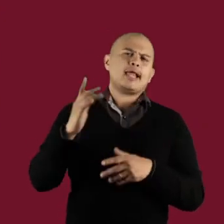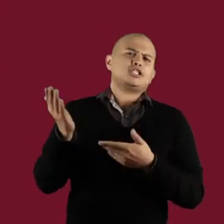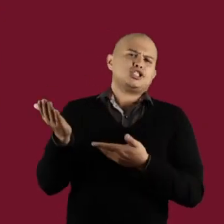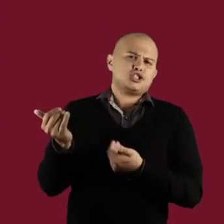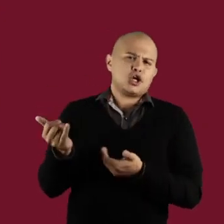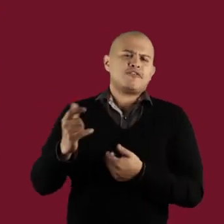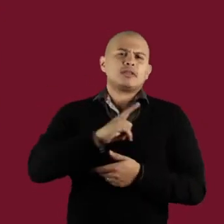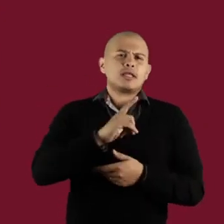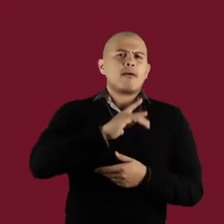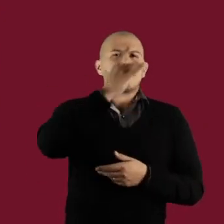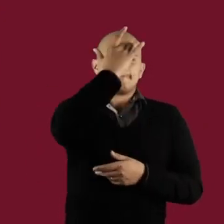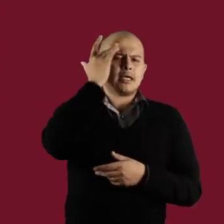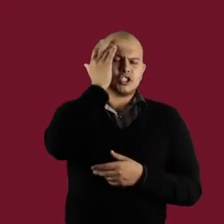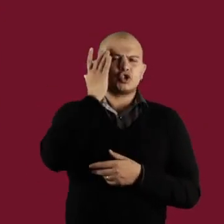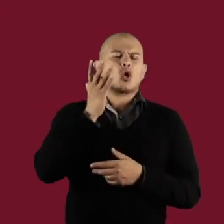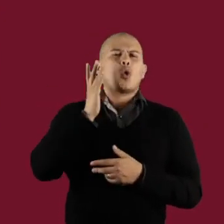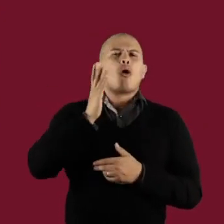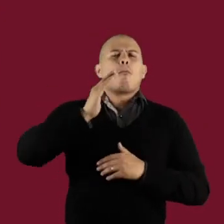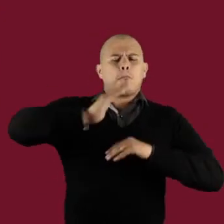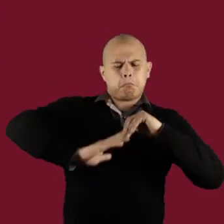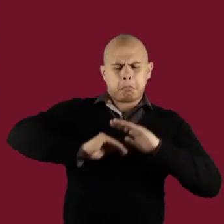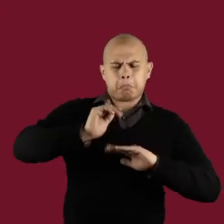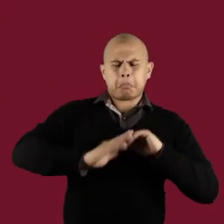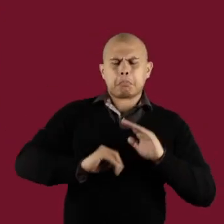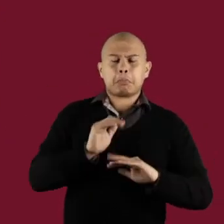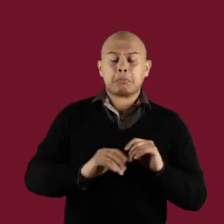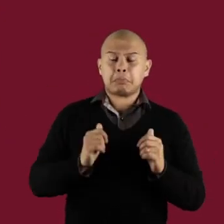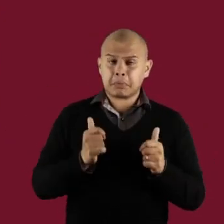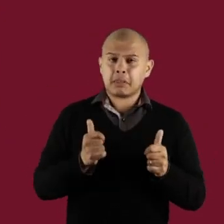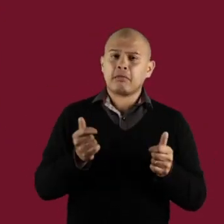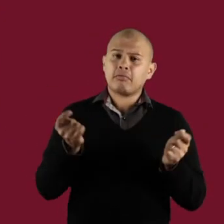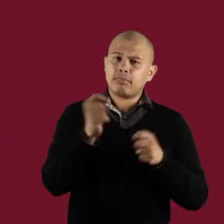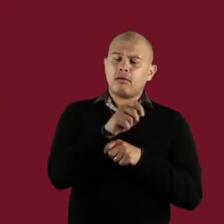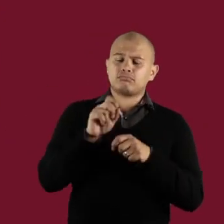ONU. Temos, por exemplo,